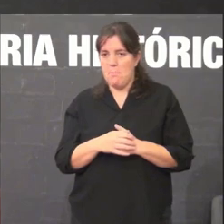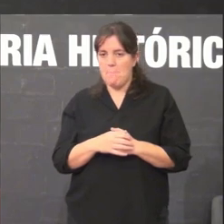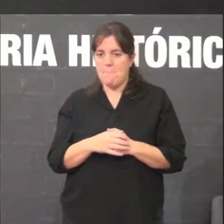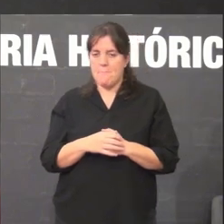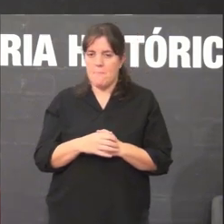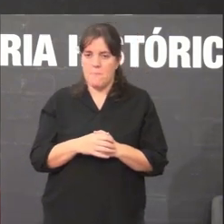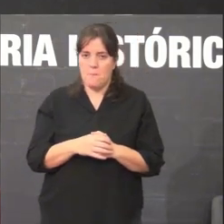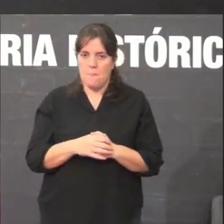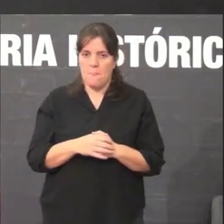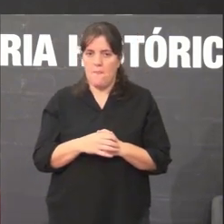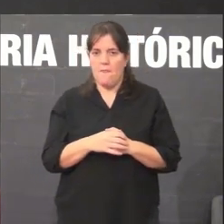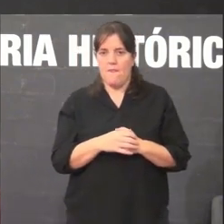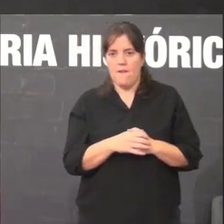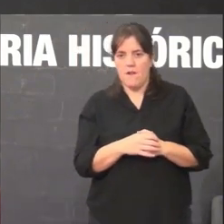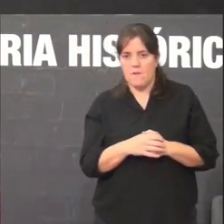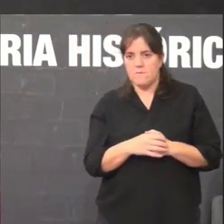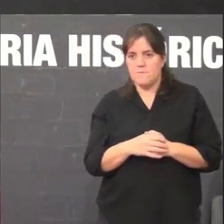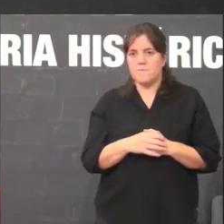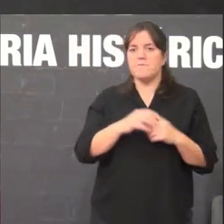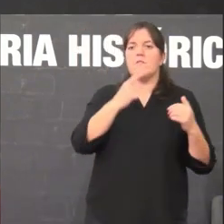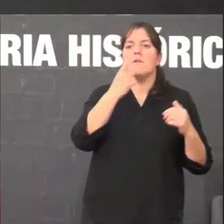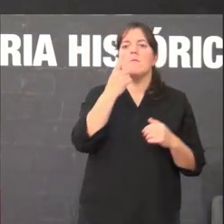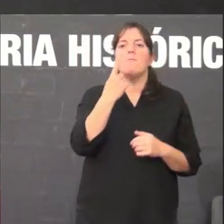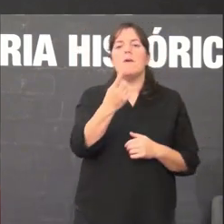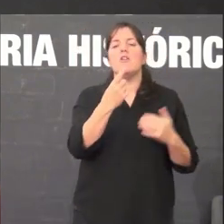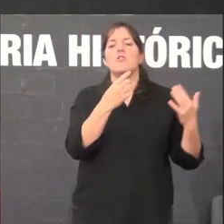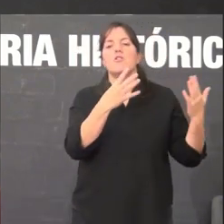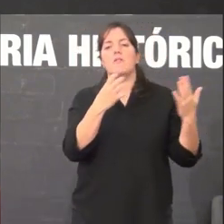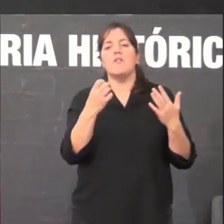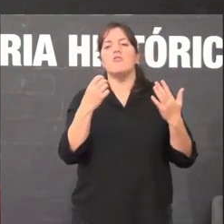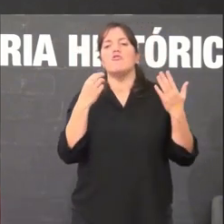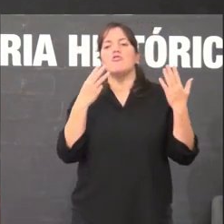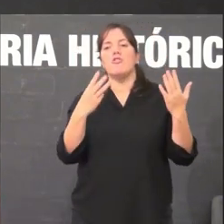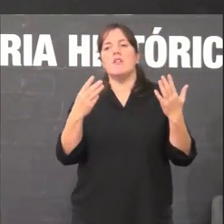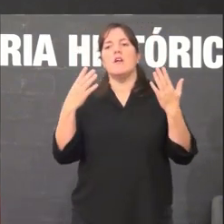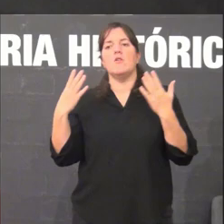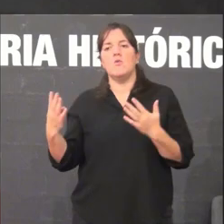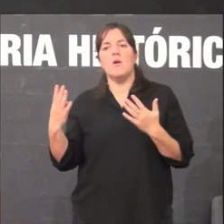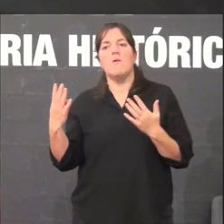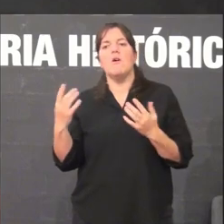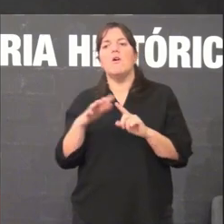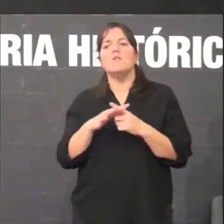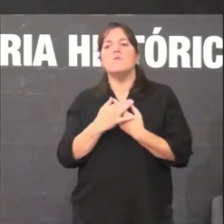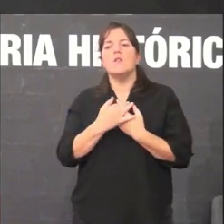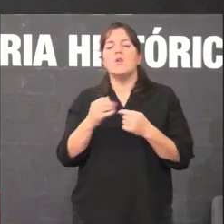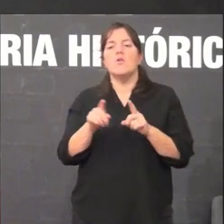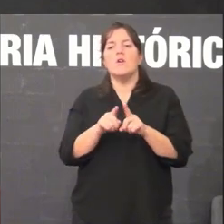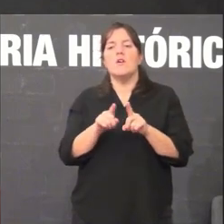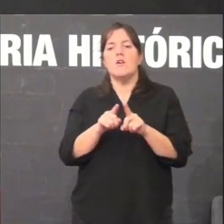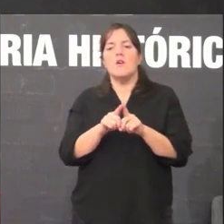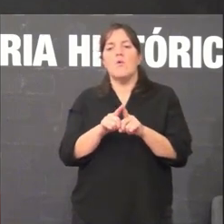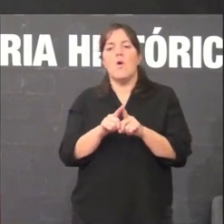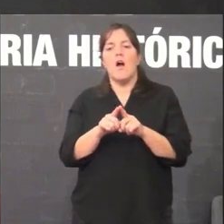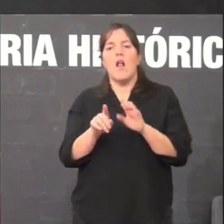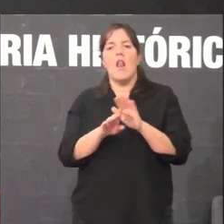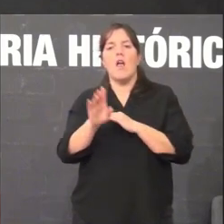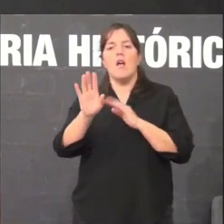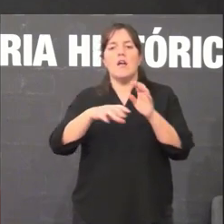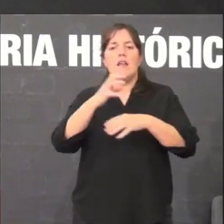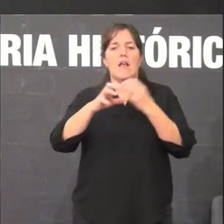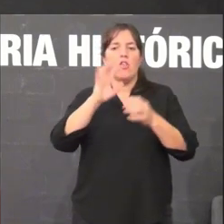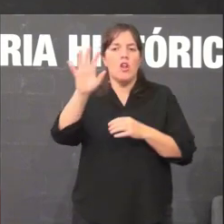A partir de 1989, e também num contexto que podemos considerar contexto internacional da queda do Muro de